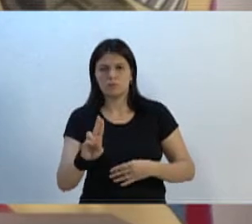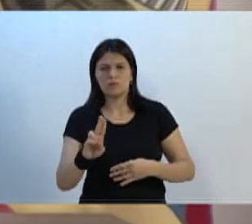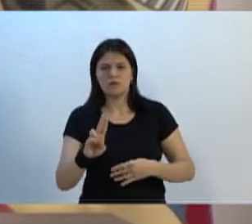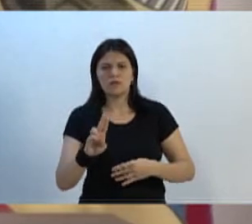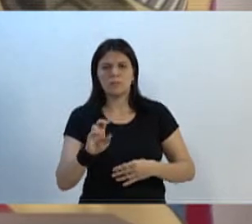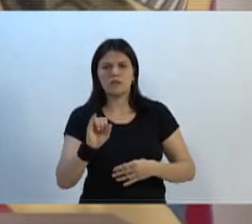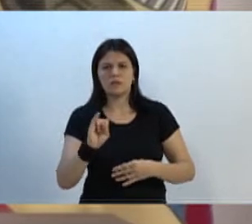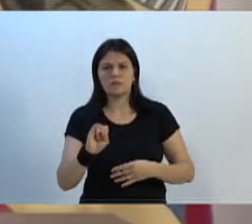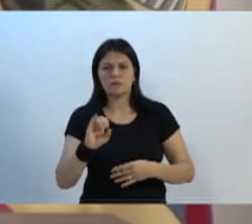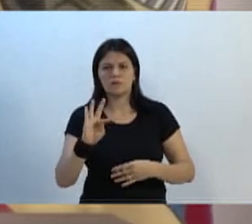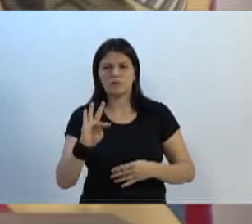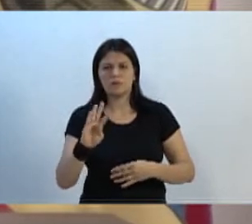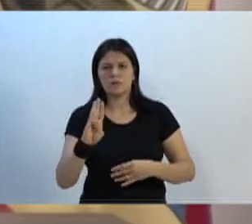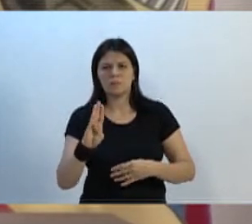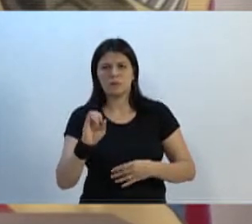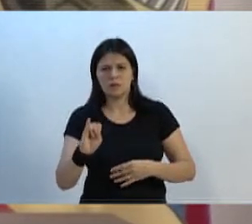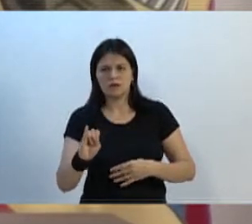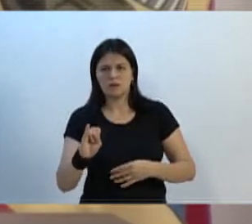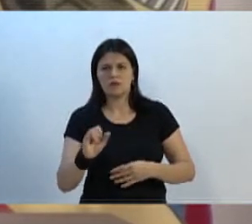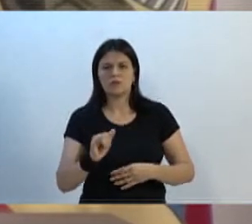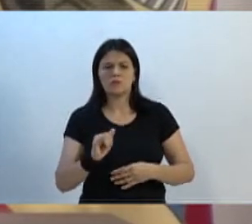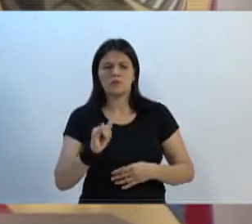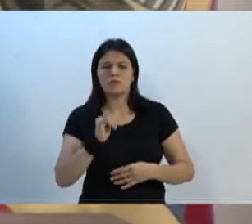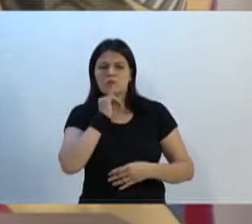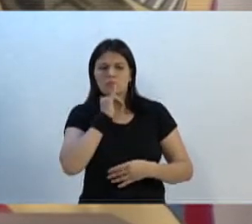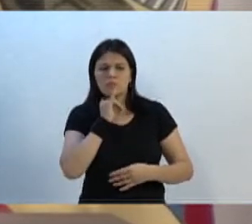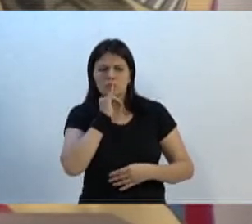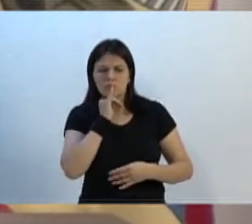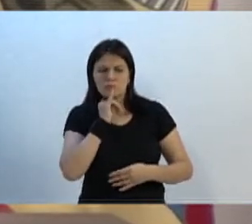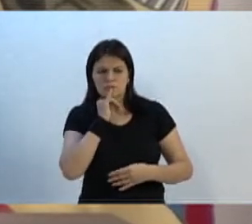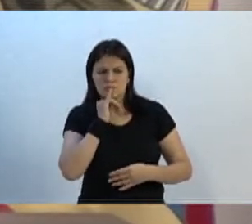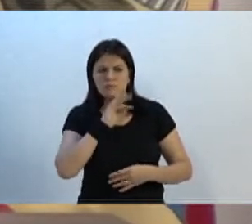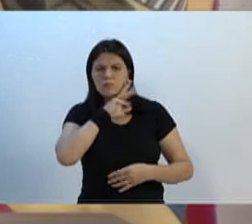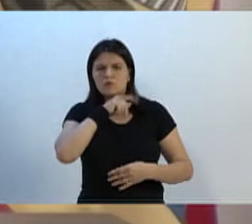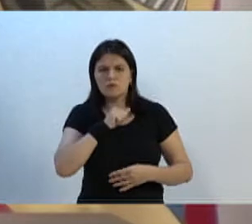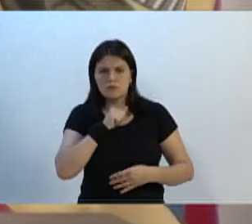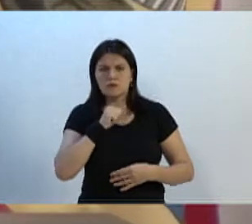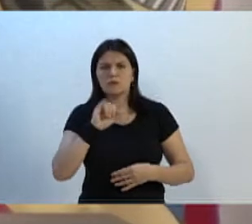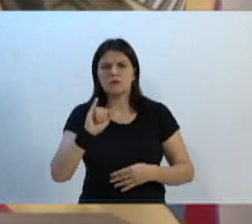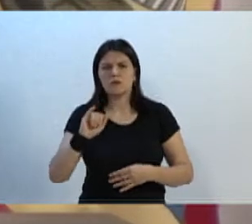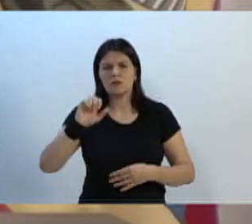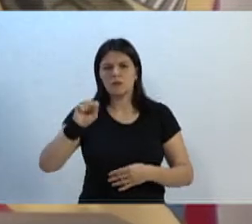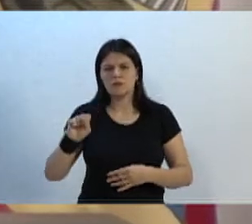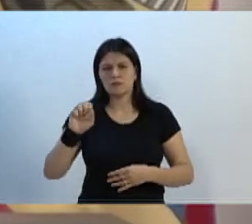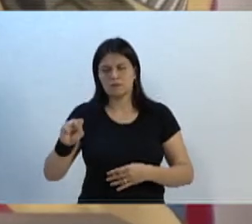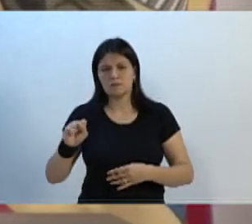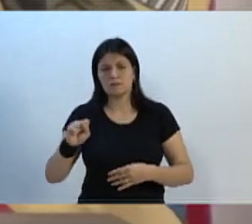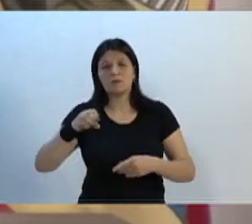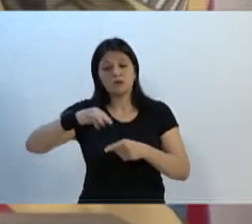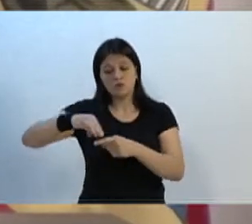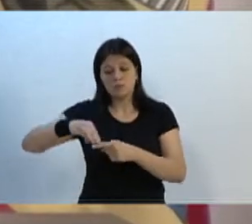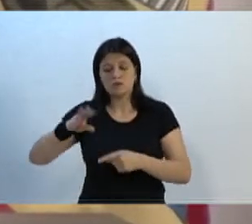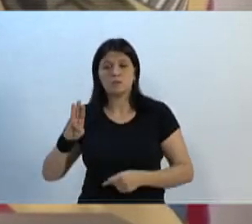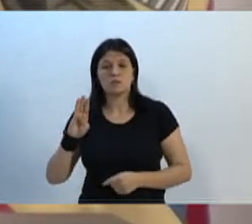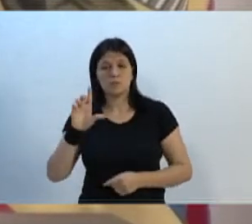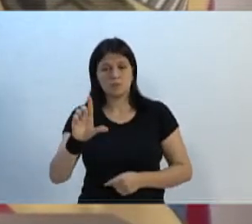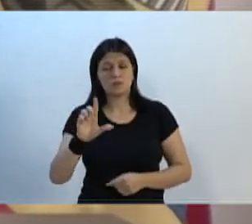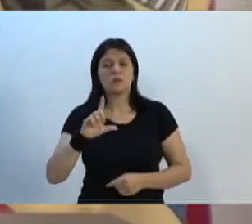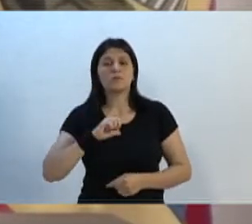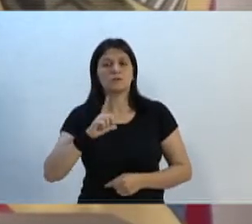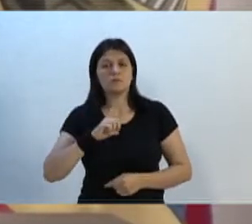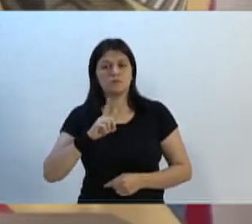e o ISS e no município de Blumenau em todos os municípios nós temos que fazer